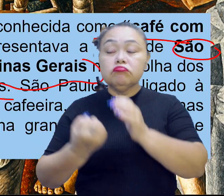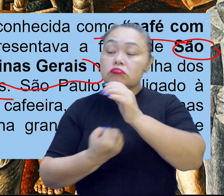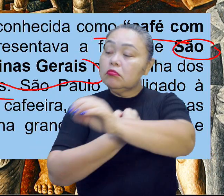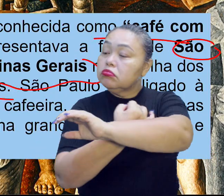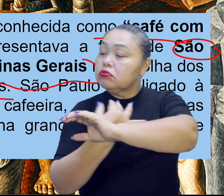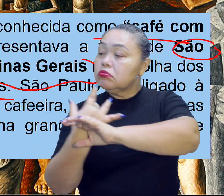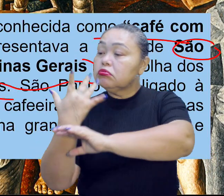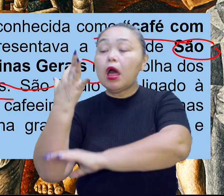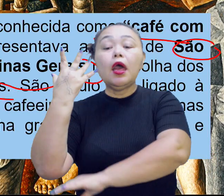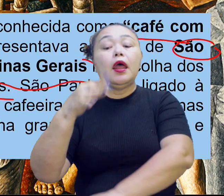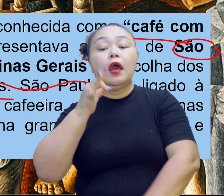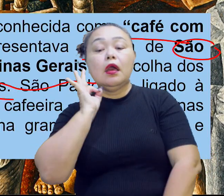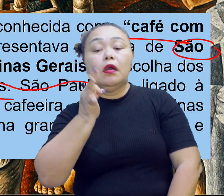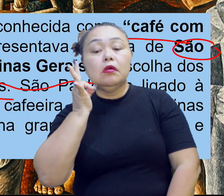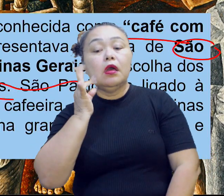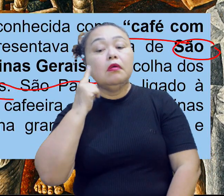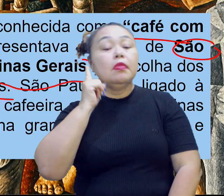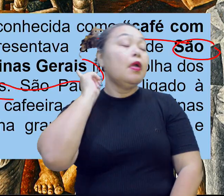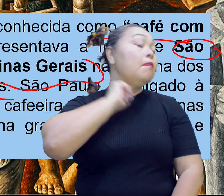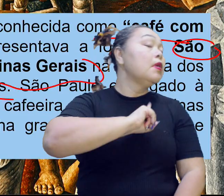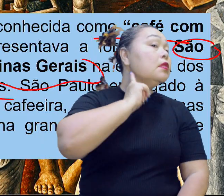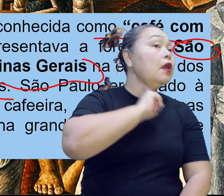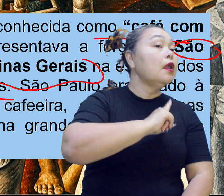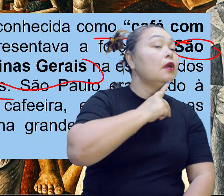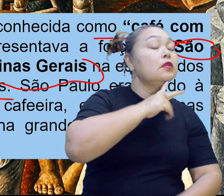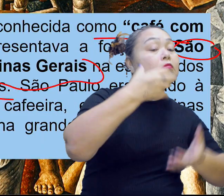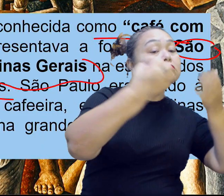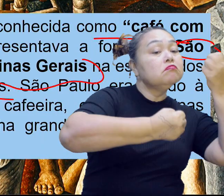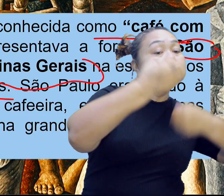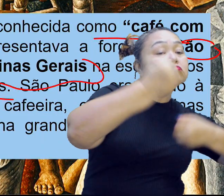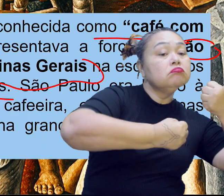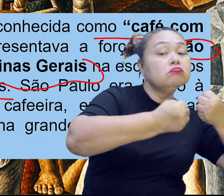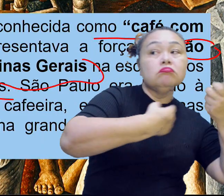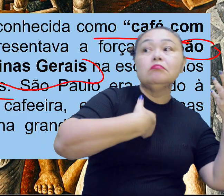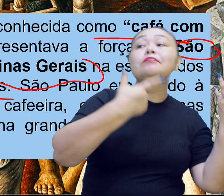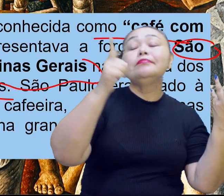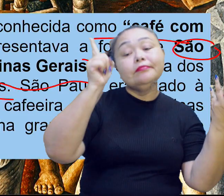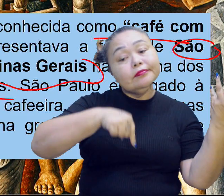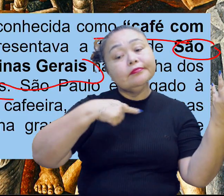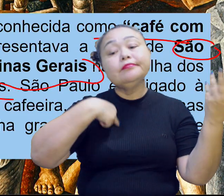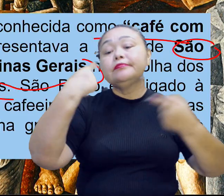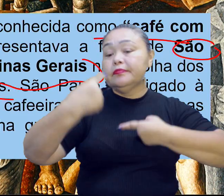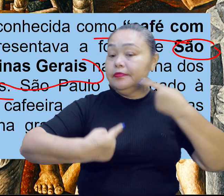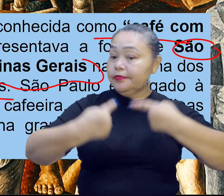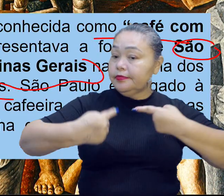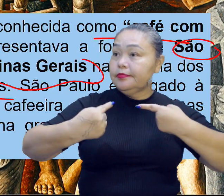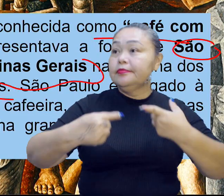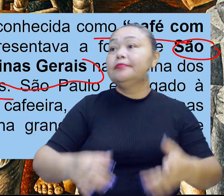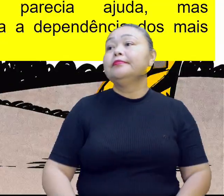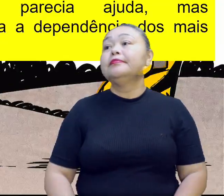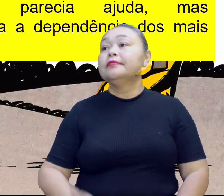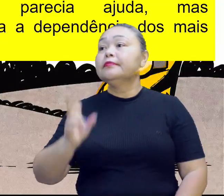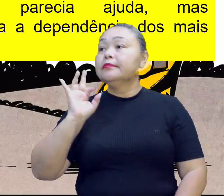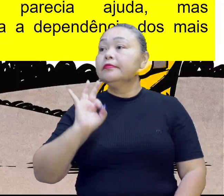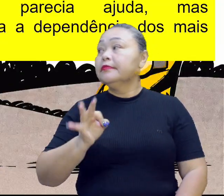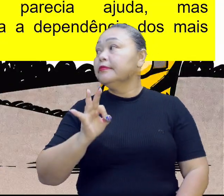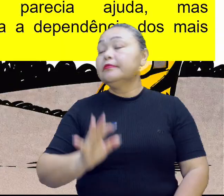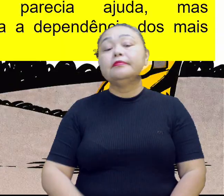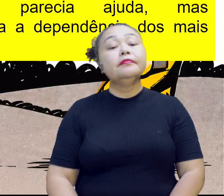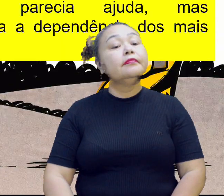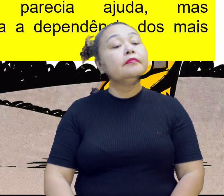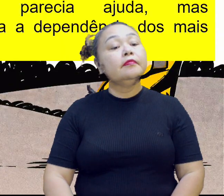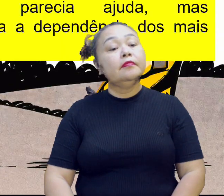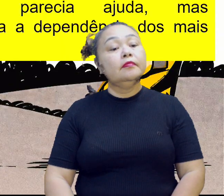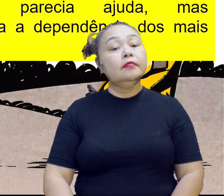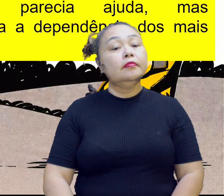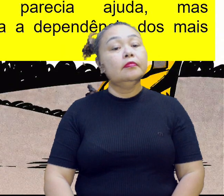E Minas Gerais, leite. Por isso que fica política café com leite, certo? Vamos continuar.